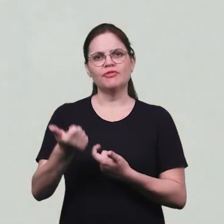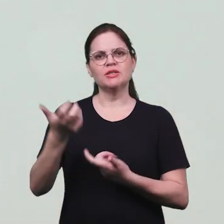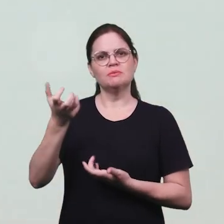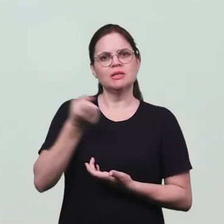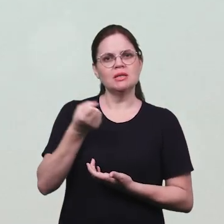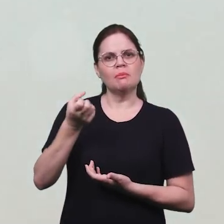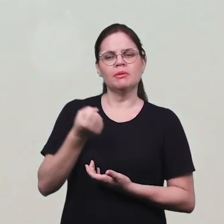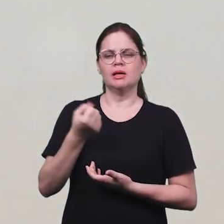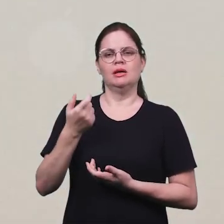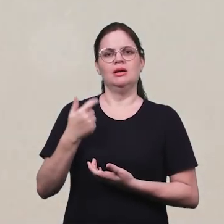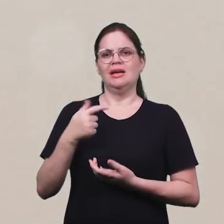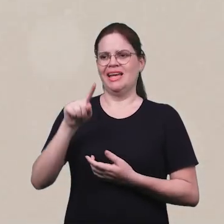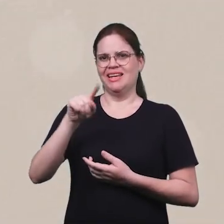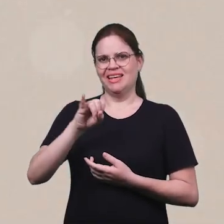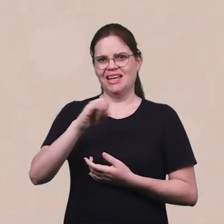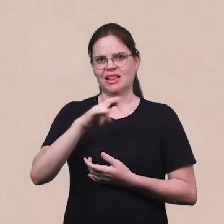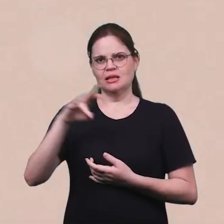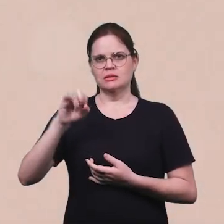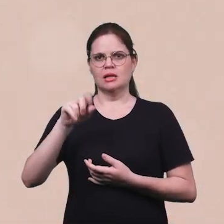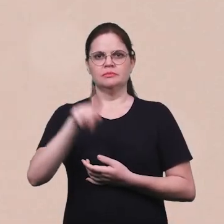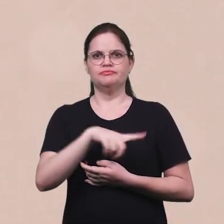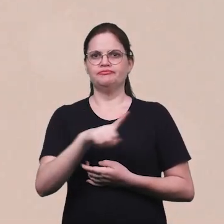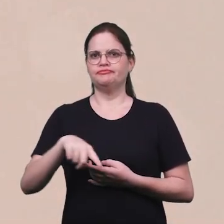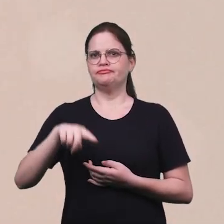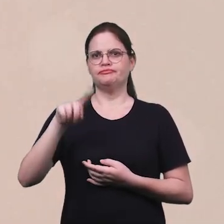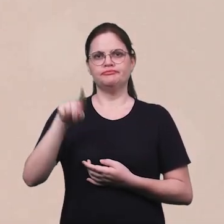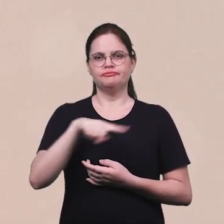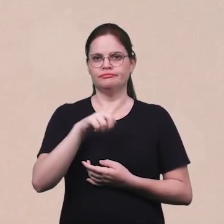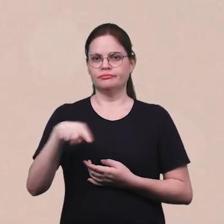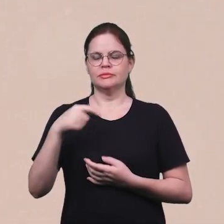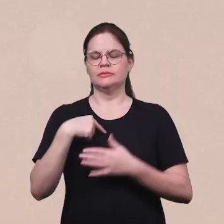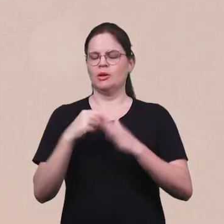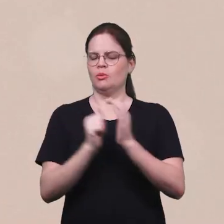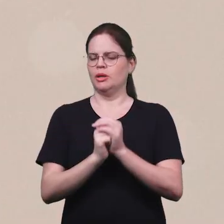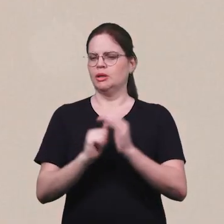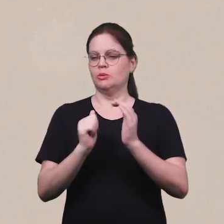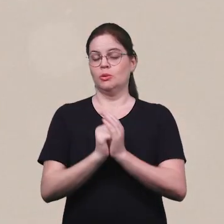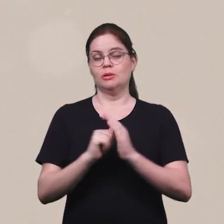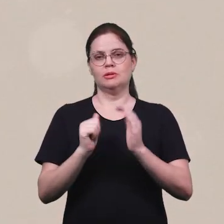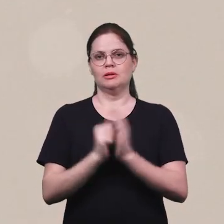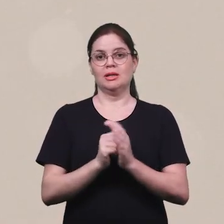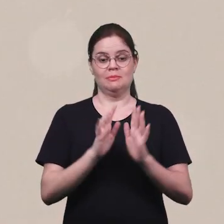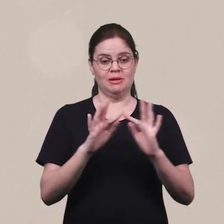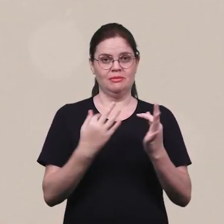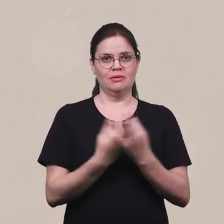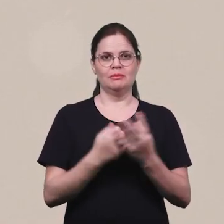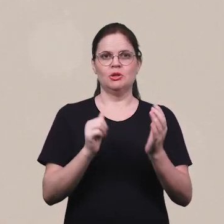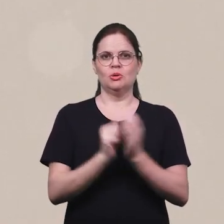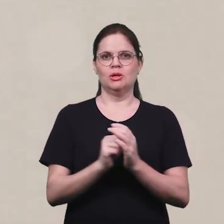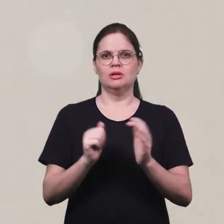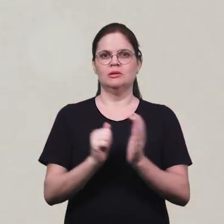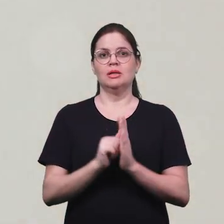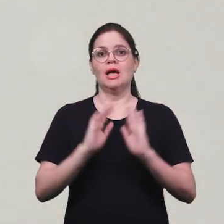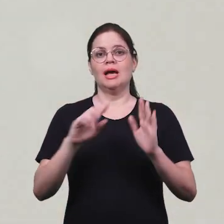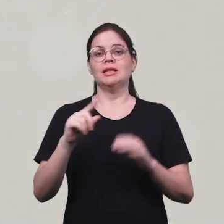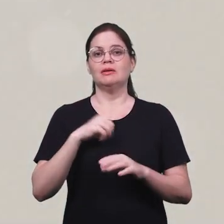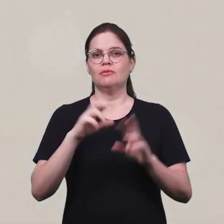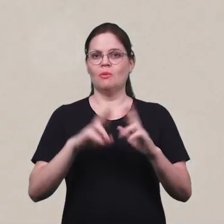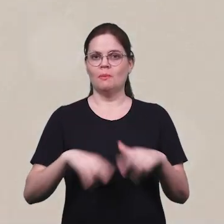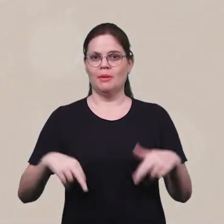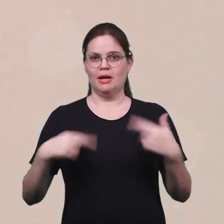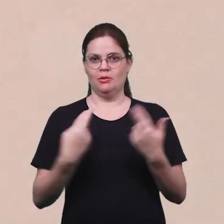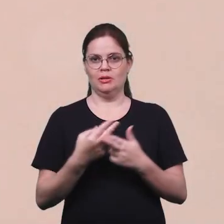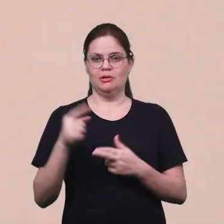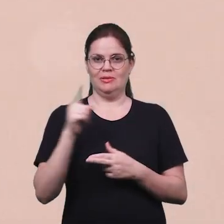Senhor, minha família orando ao Senhor. Em uma reunião de senhoras, o Senhor falou que em 3 reuniões, quem